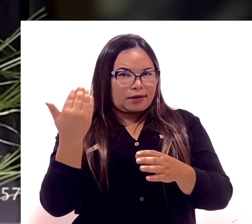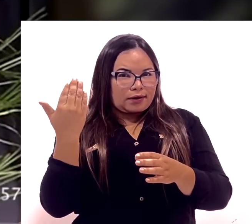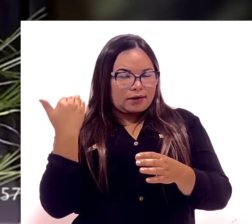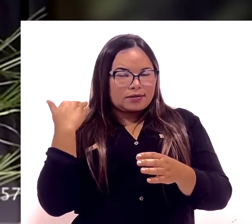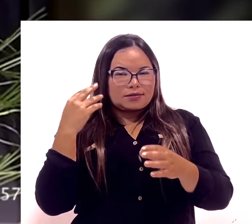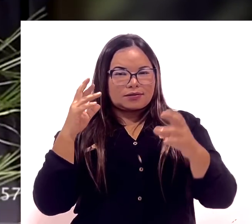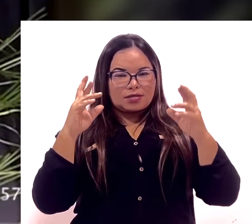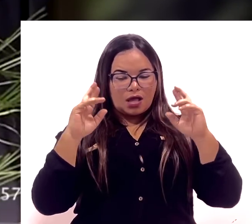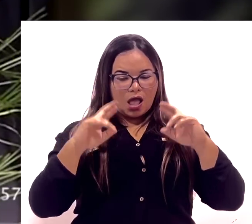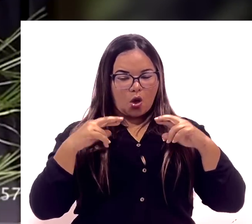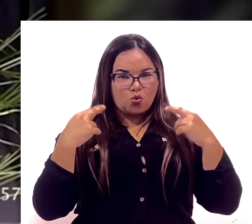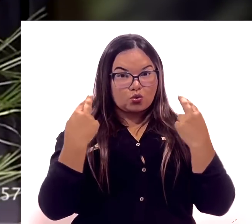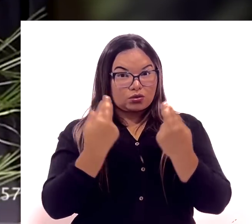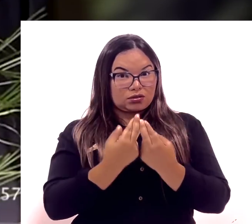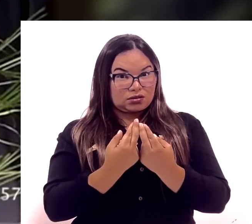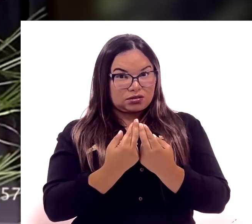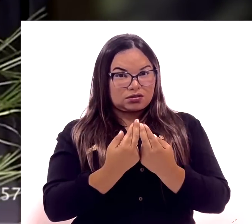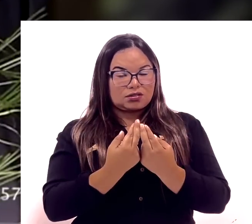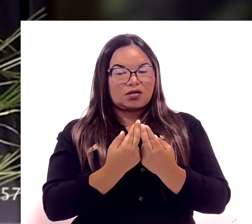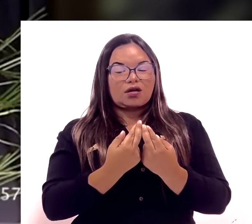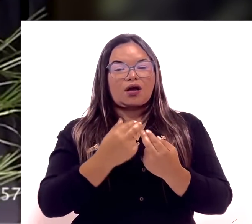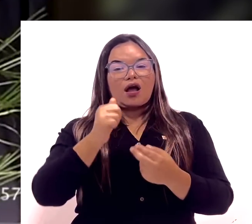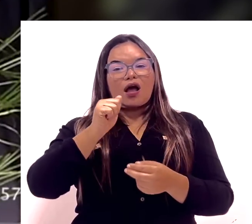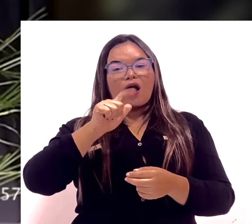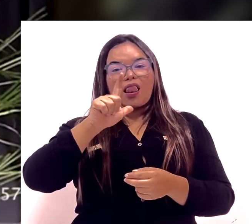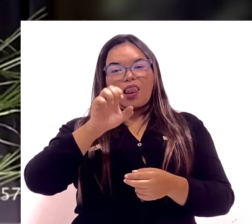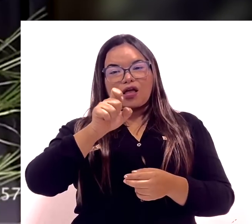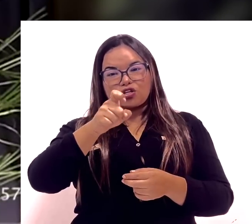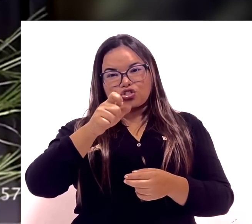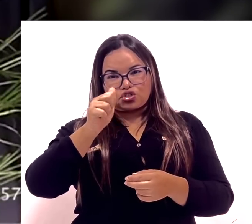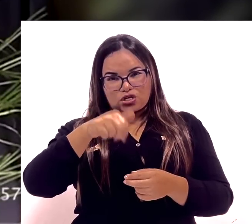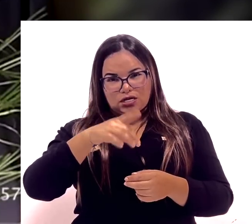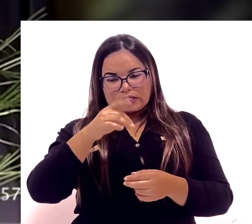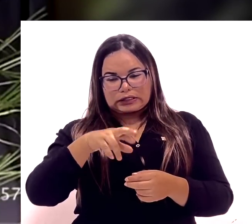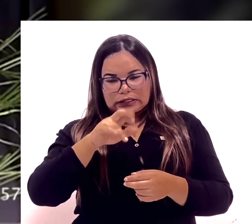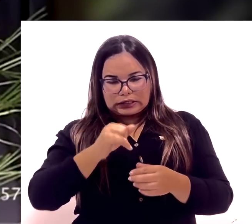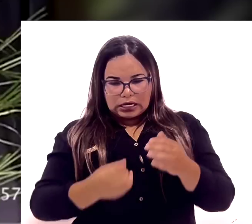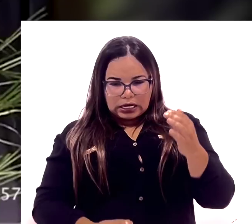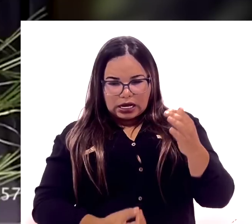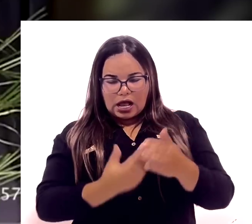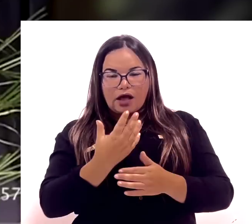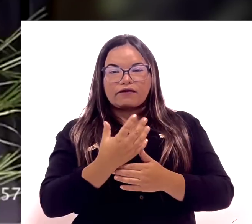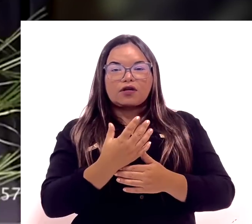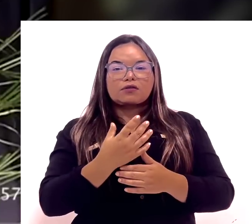a Páscoa só cai no domingo, por causa da festa de Ishtar,